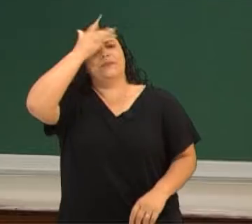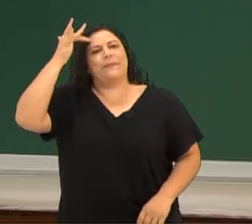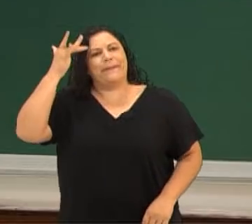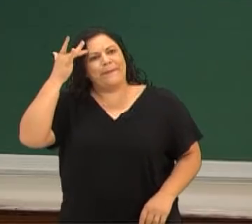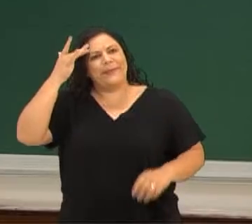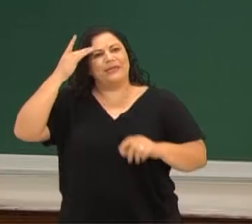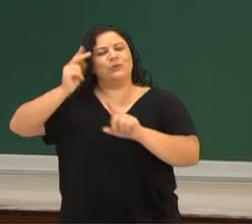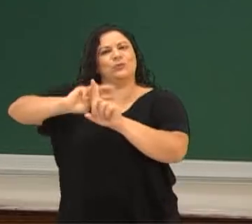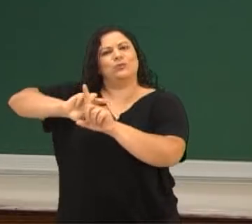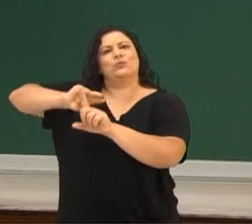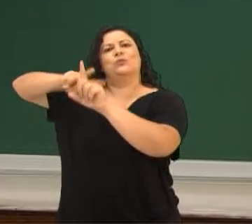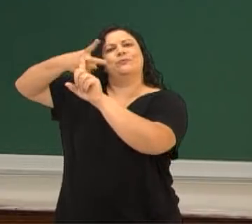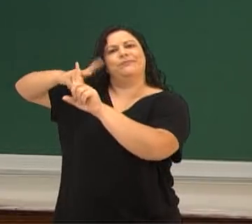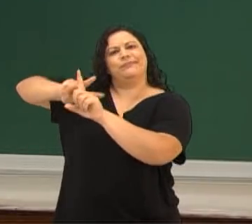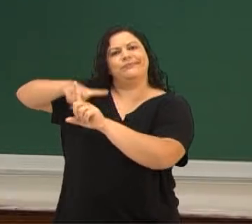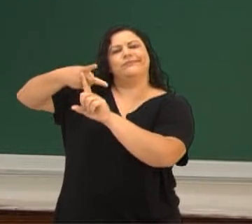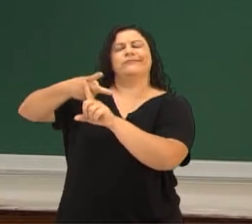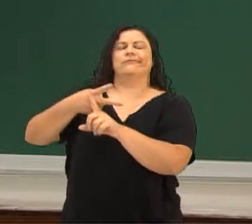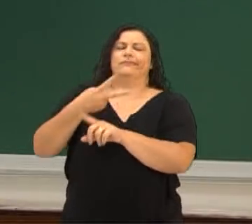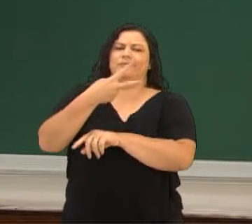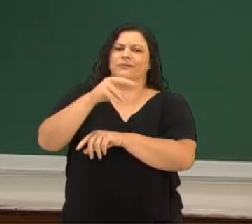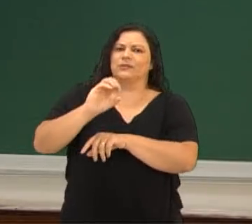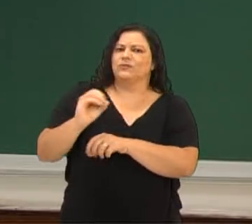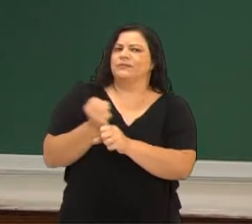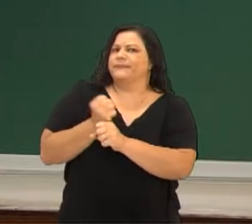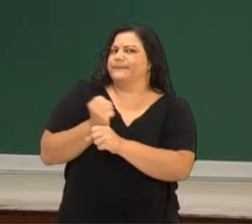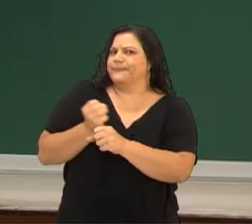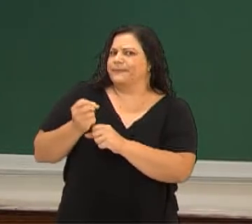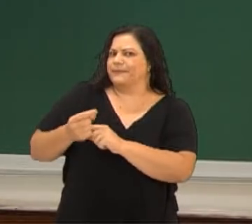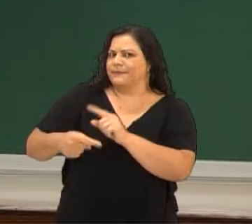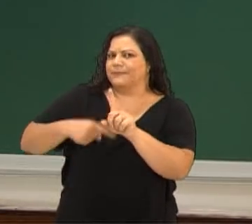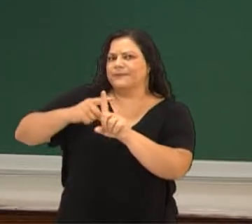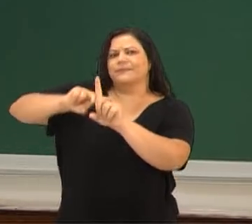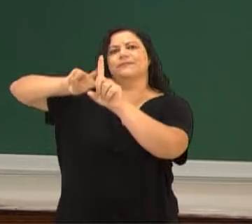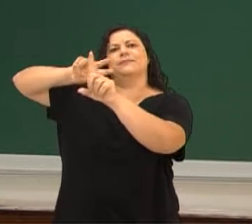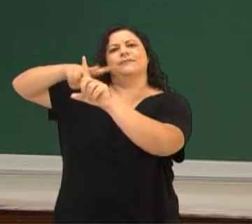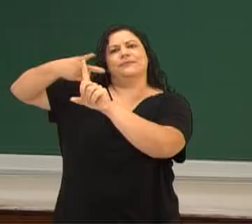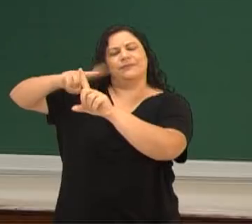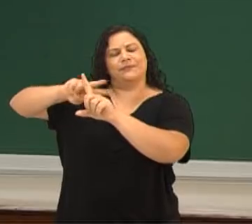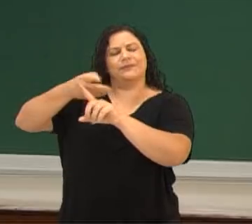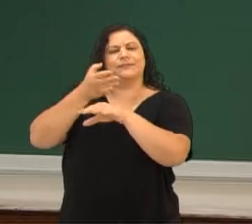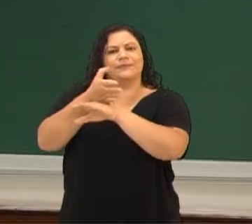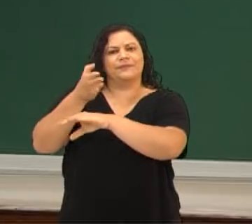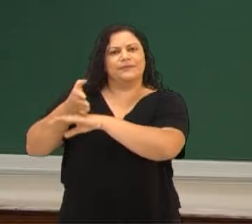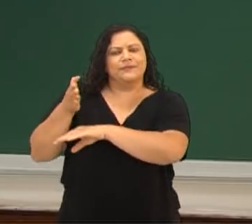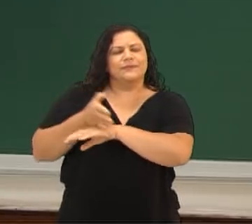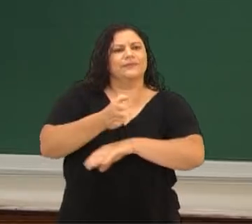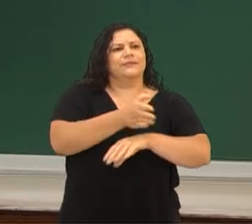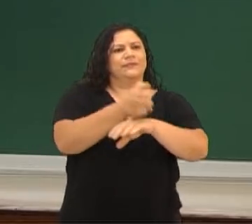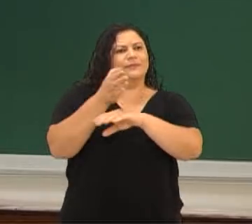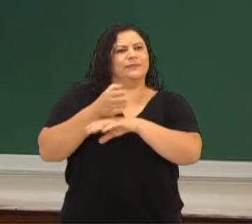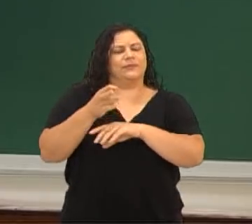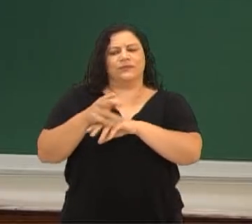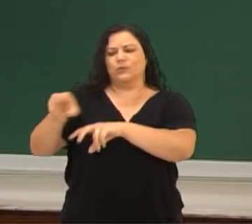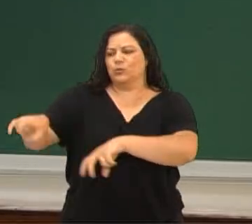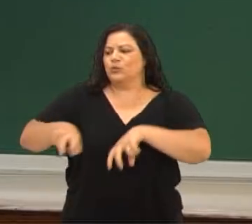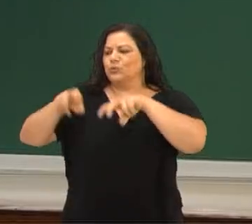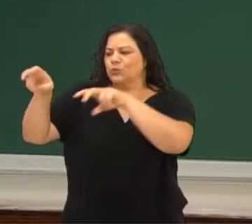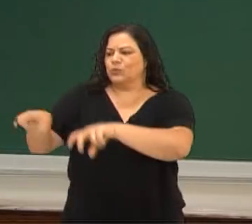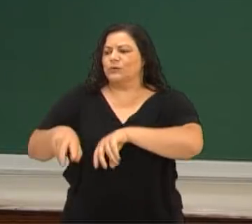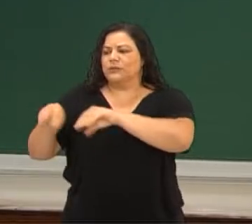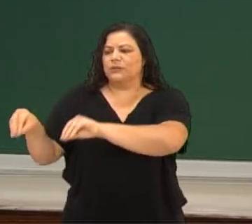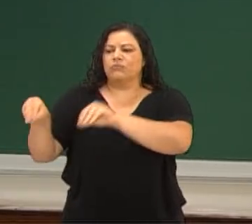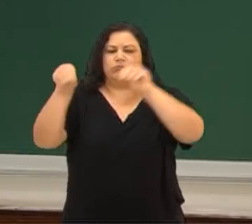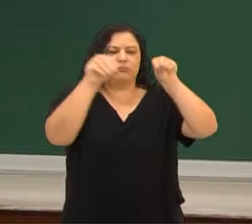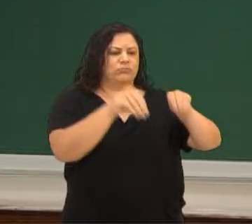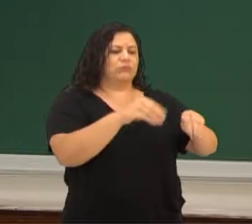nos próximos 20 anos, vai ficar o dobro, à medida que mais migrantes são empurrados do campo para as cidades. Já é um